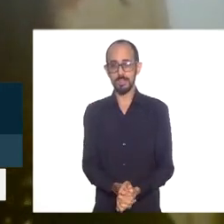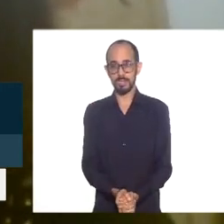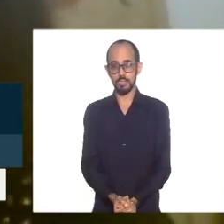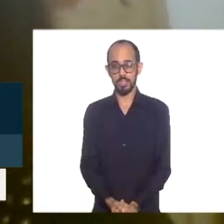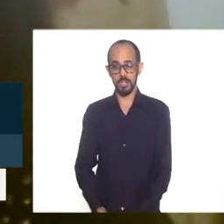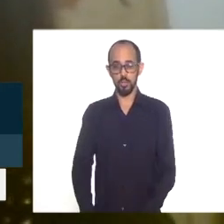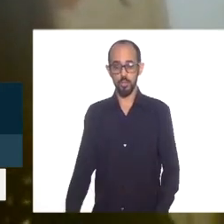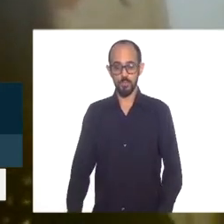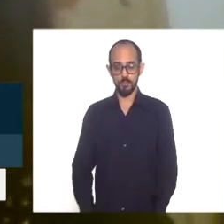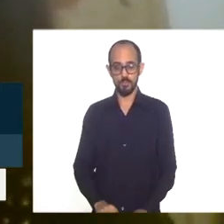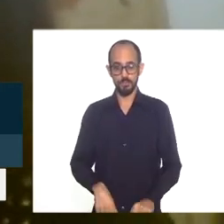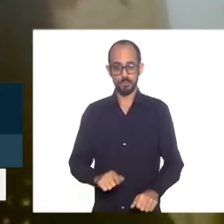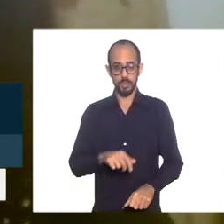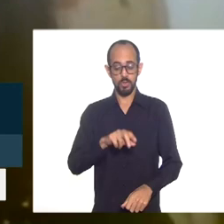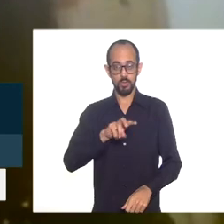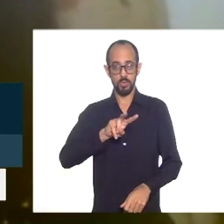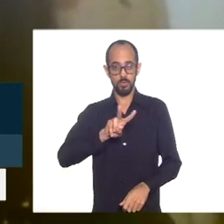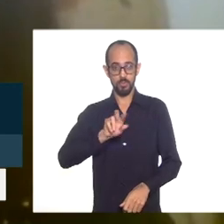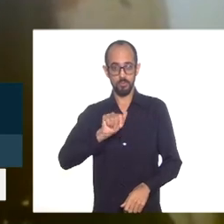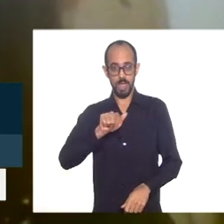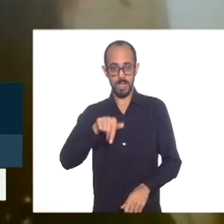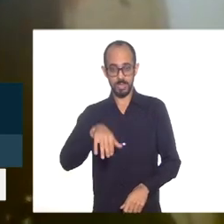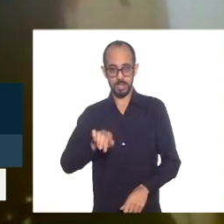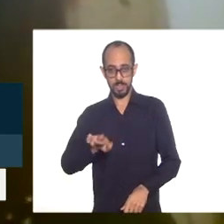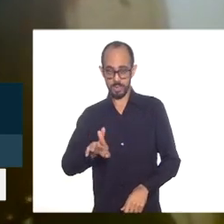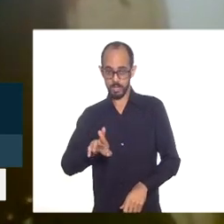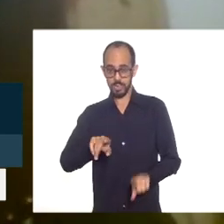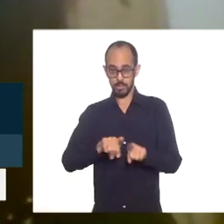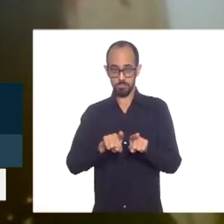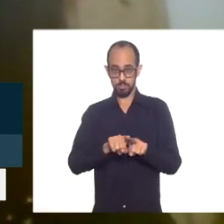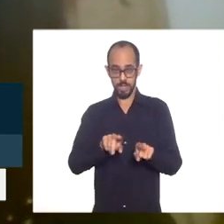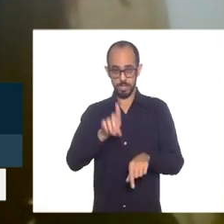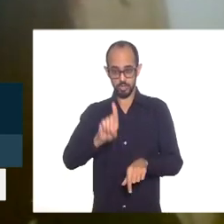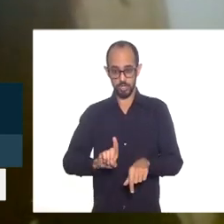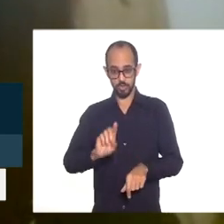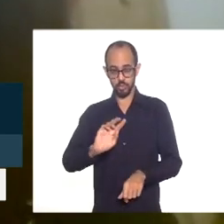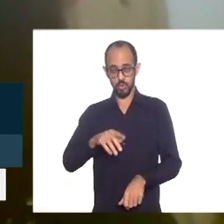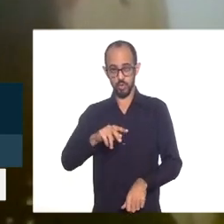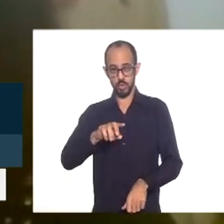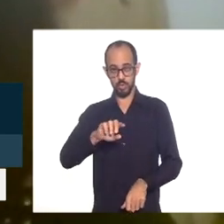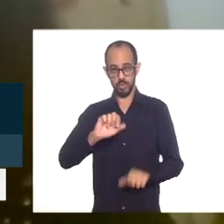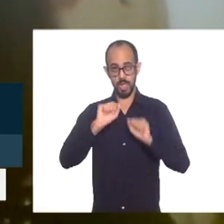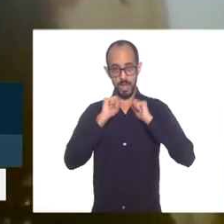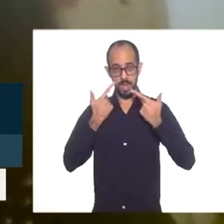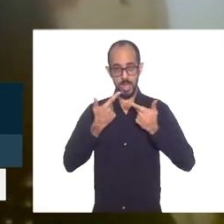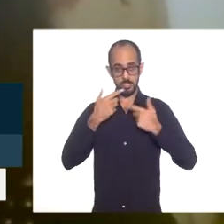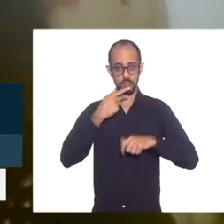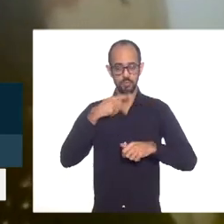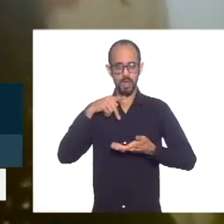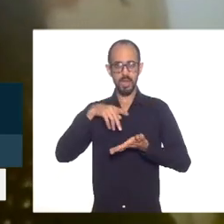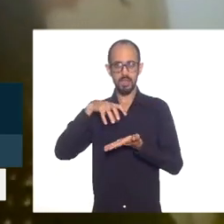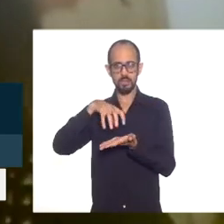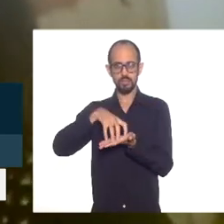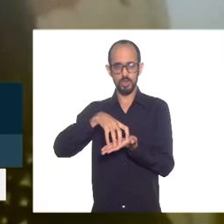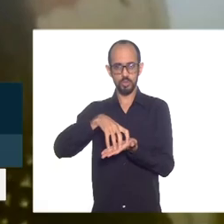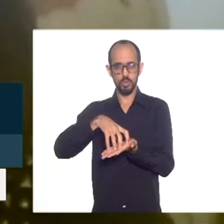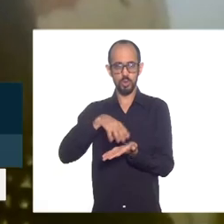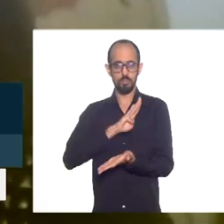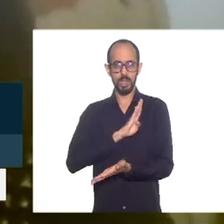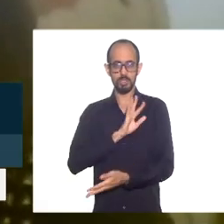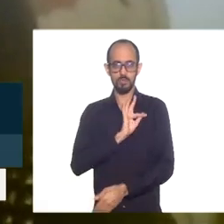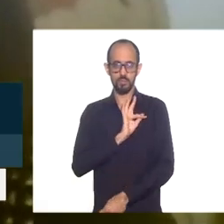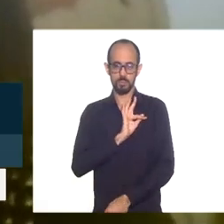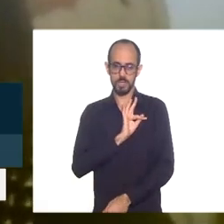O Wagner Victor, né, que é diretor aí da Alerj, ele fala muito do hub da Baixada